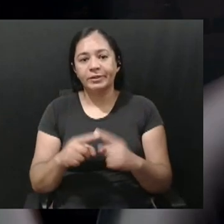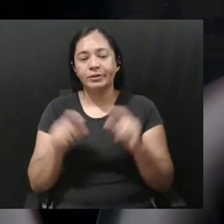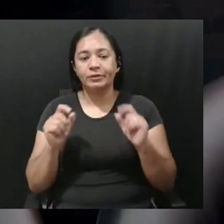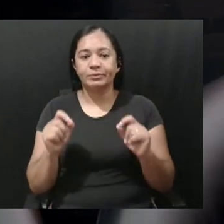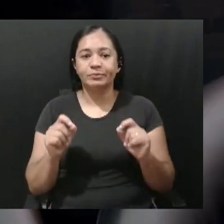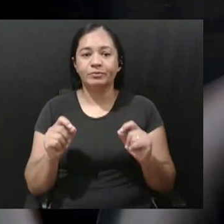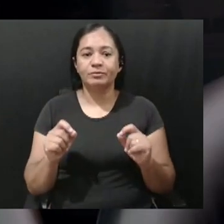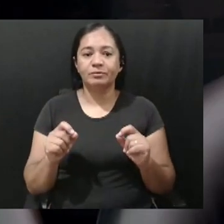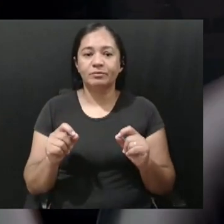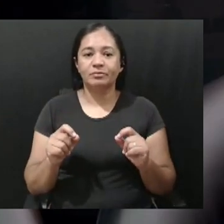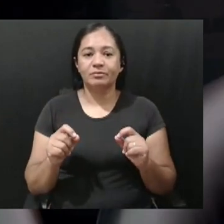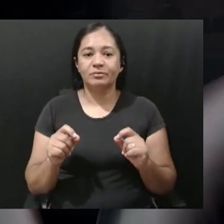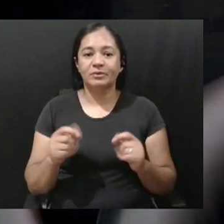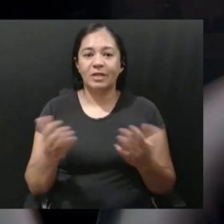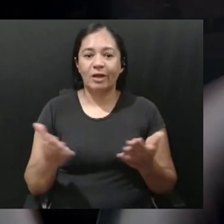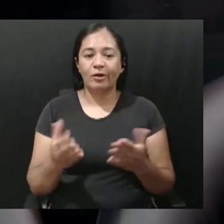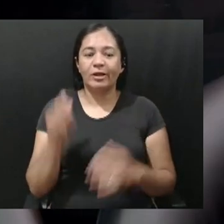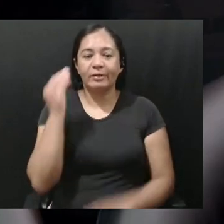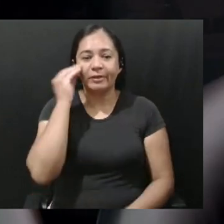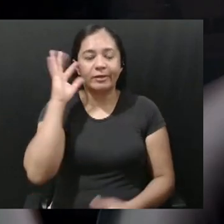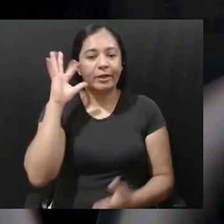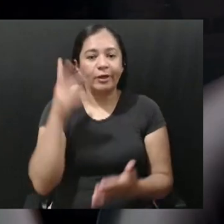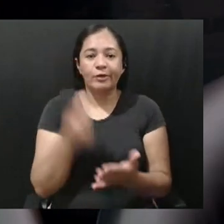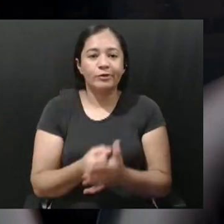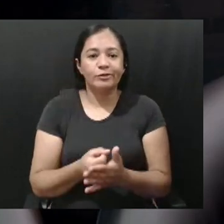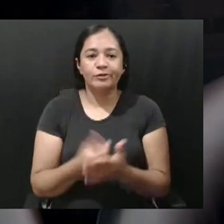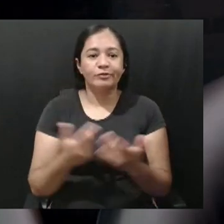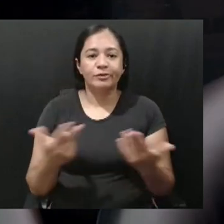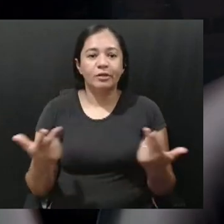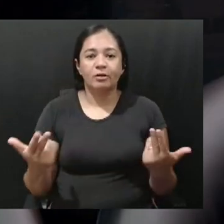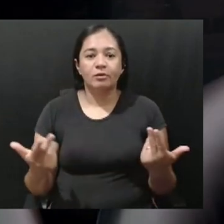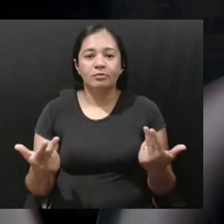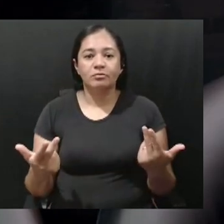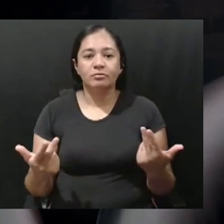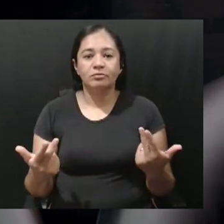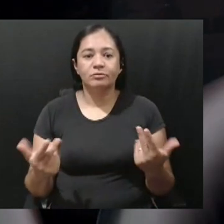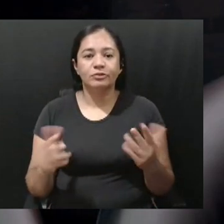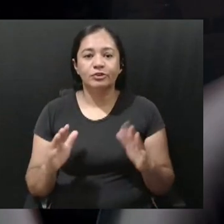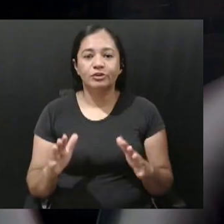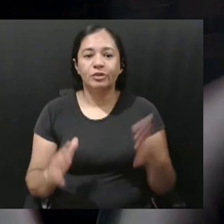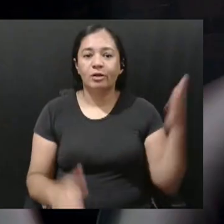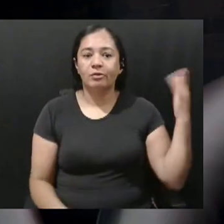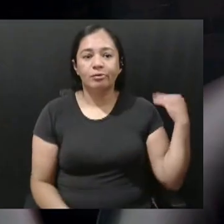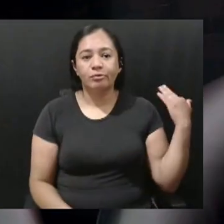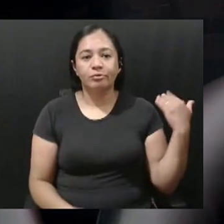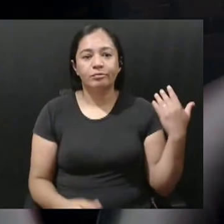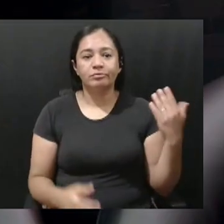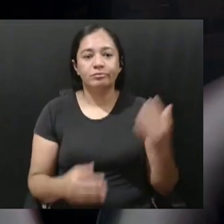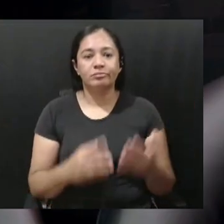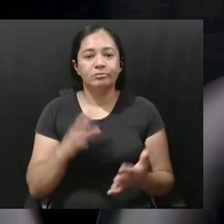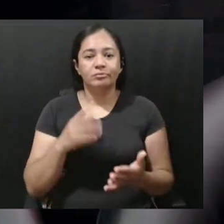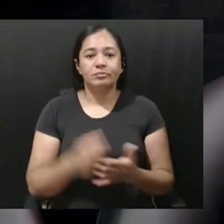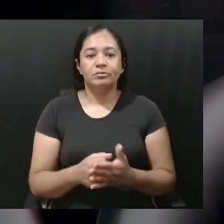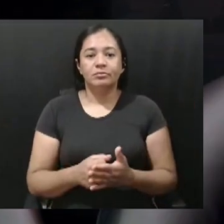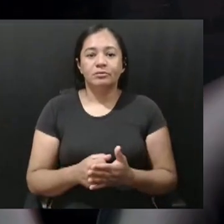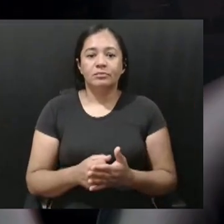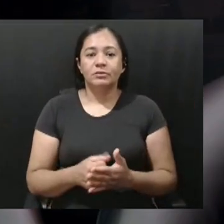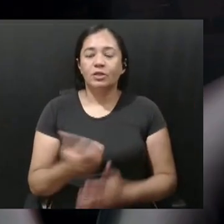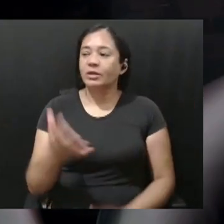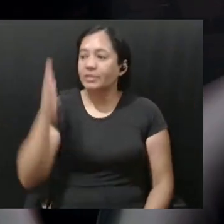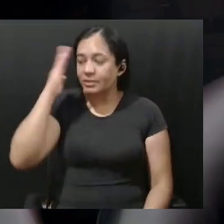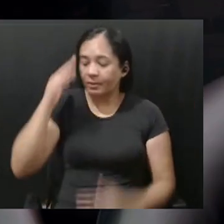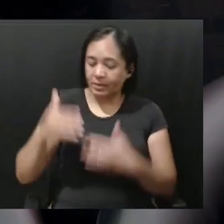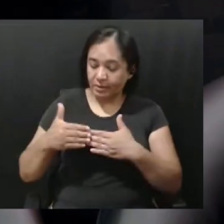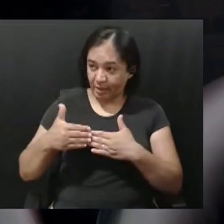tentar resolver algo que aparentemente o tempo não resolveu, né. uhum, Eh, eu só quero saber daqui pra frente, né, como que a gente caminha daqui